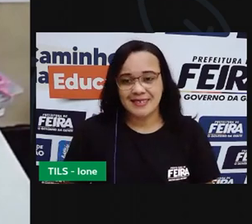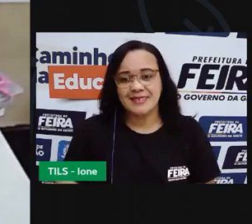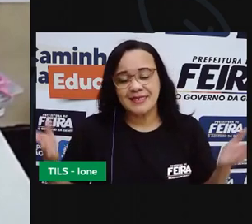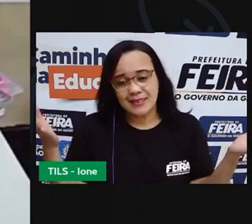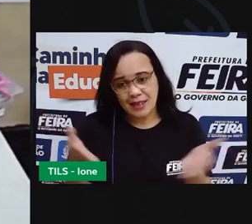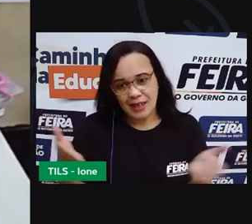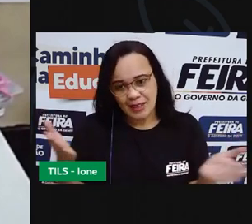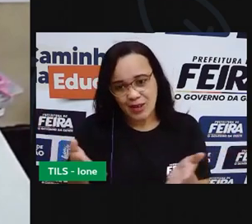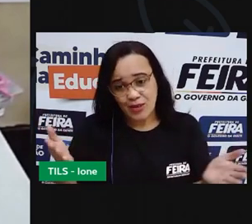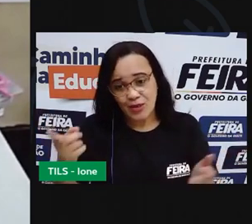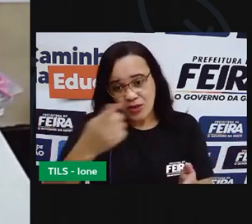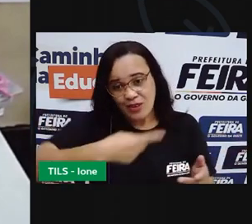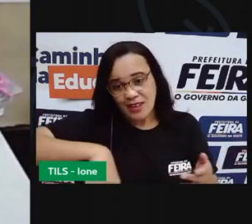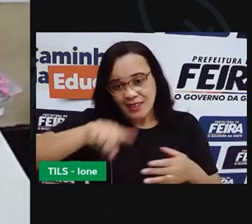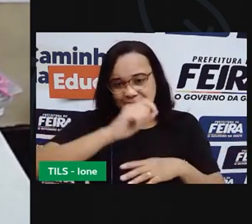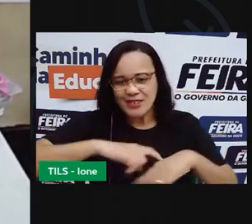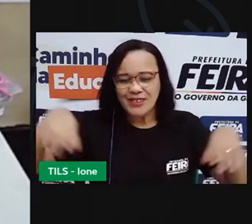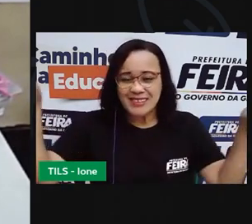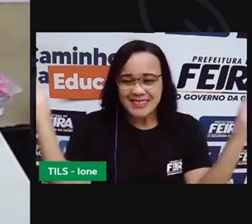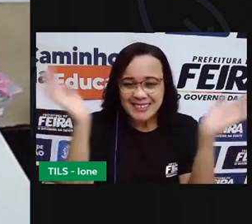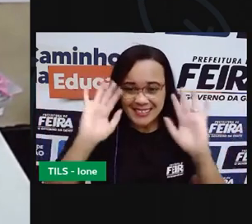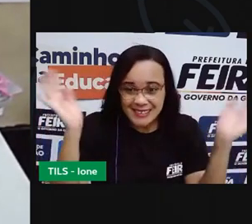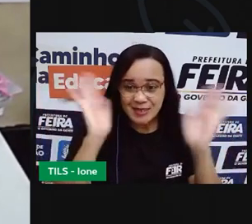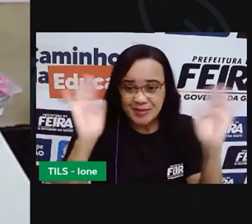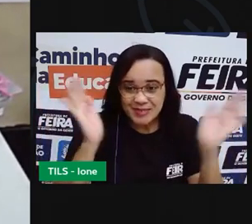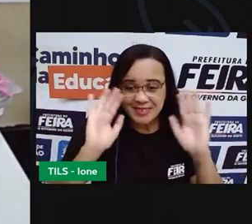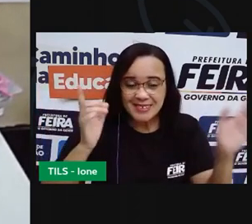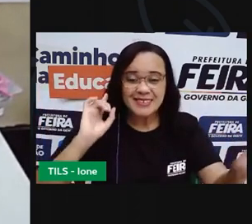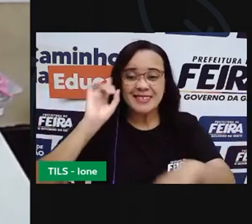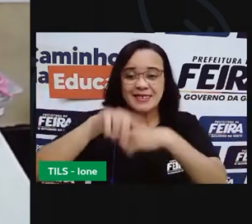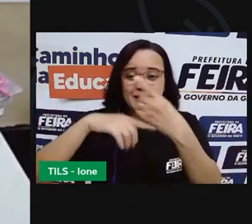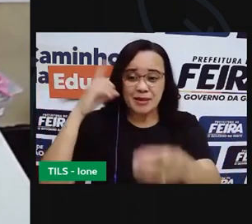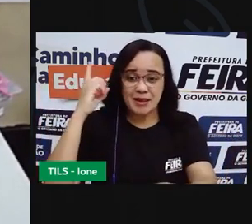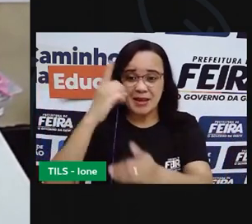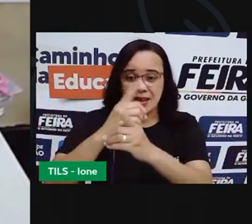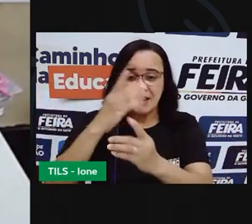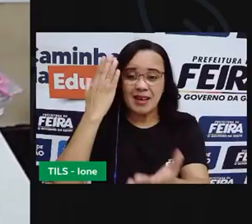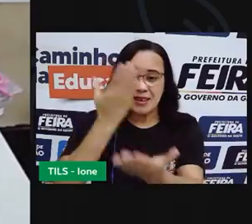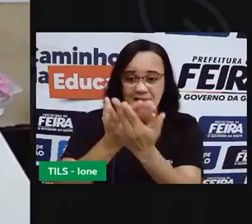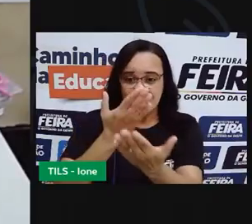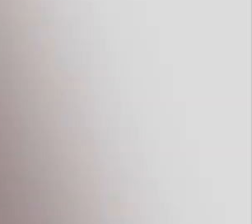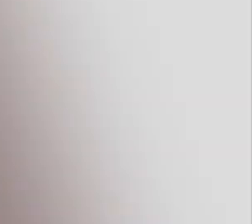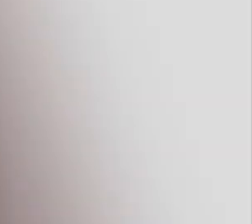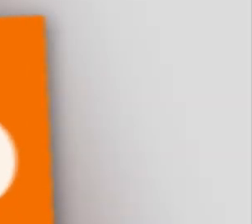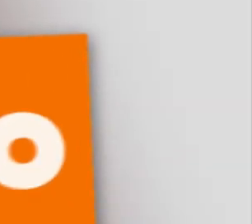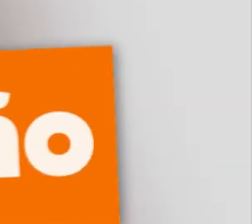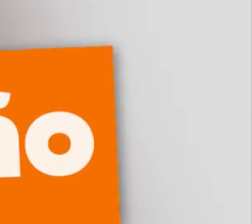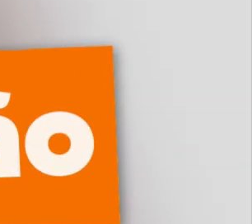se despedindo e nos encontramos na próxima aula. Beijos, tchau, tchau!